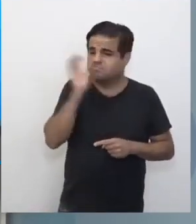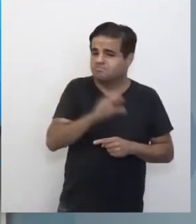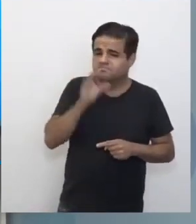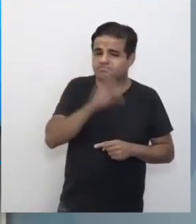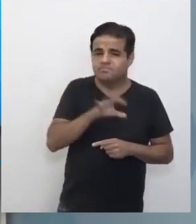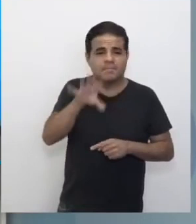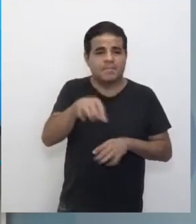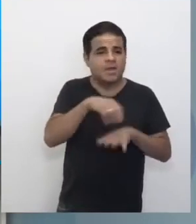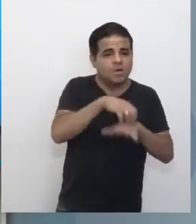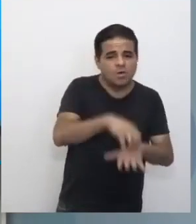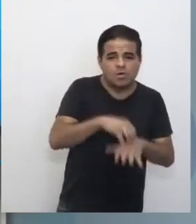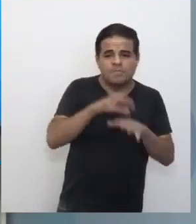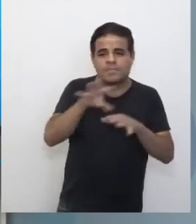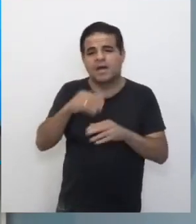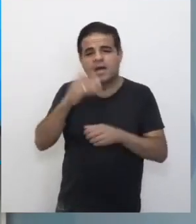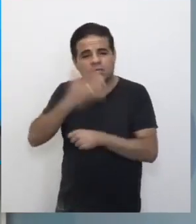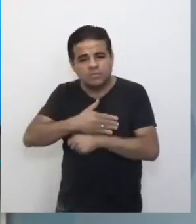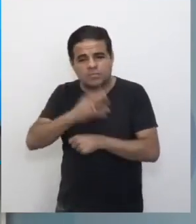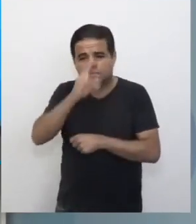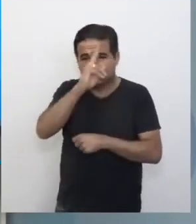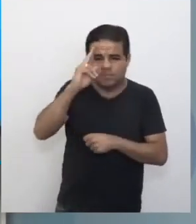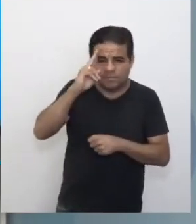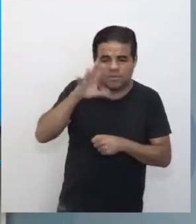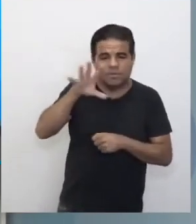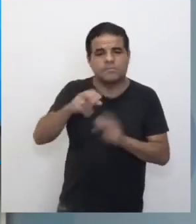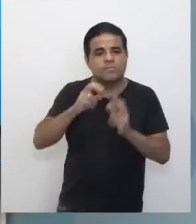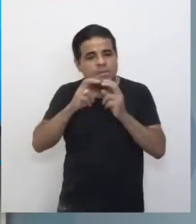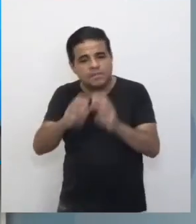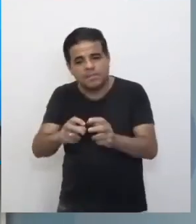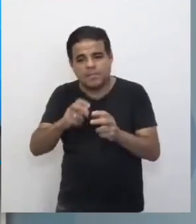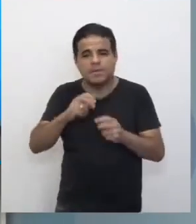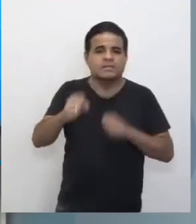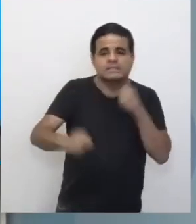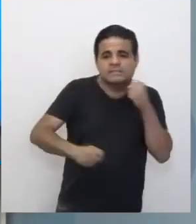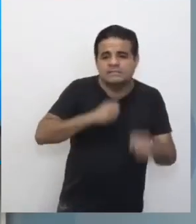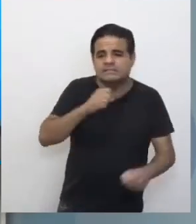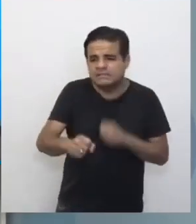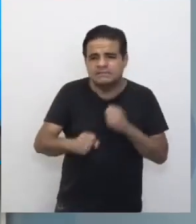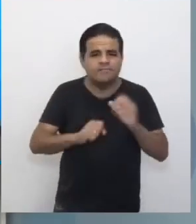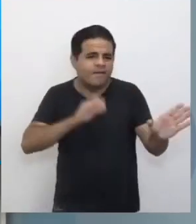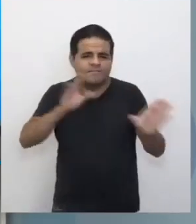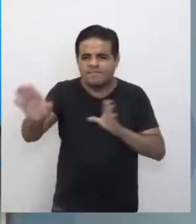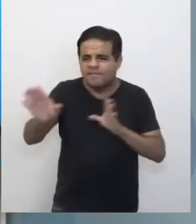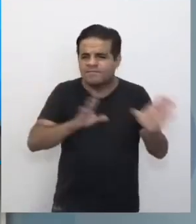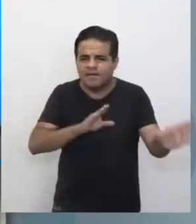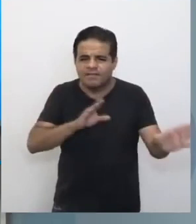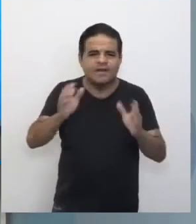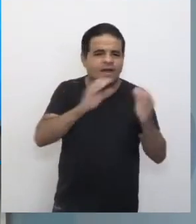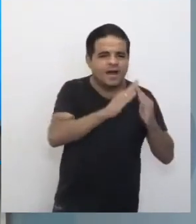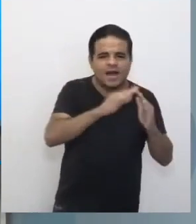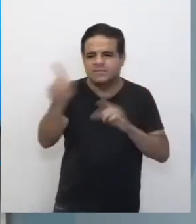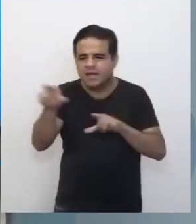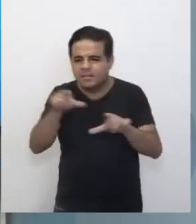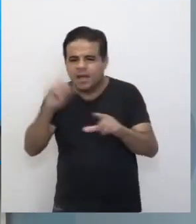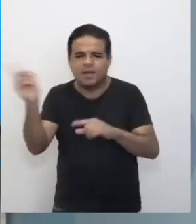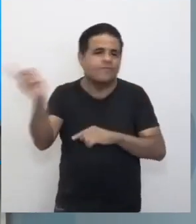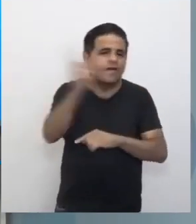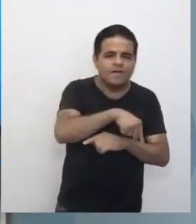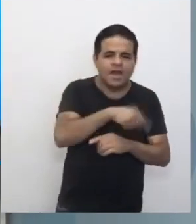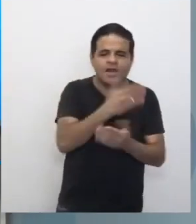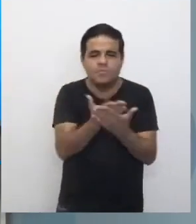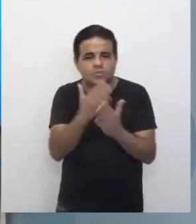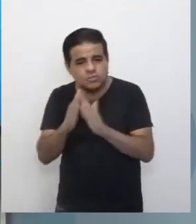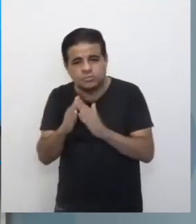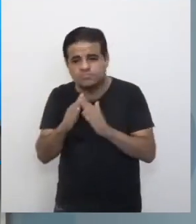de pegar ônibus, é de pegar táxi, é de pegar Uber, é de pegar metrô, é de correr pra cá e pra lá. Sair daqui, vou pra casa, de casa vou pro trabalho, ou vou pra